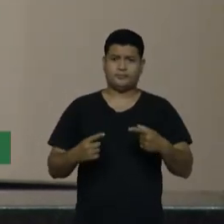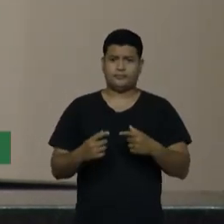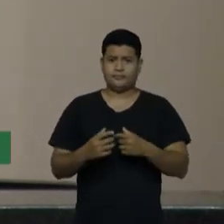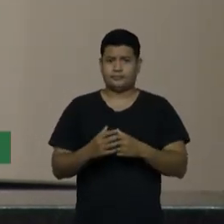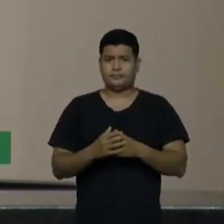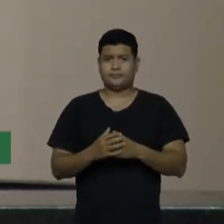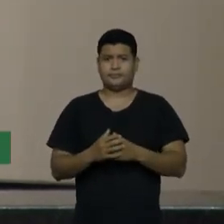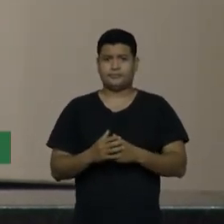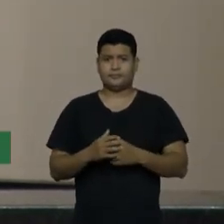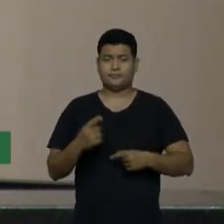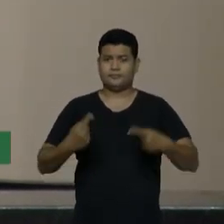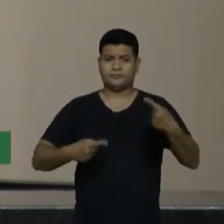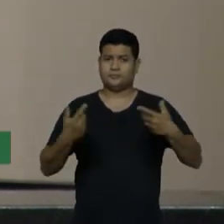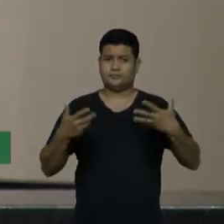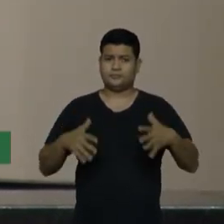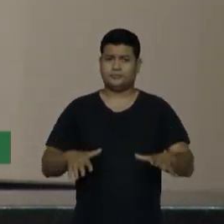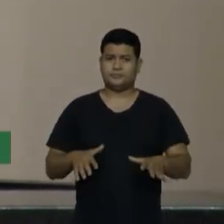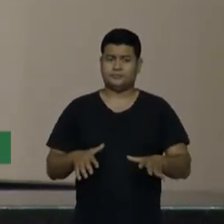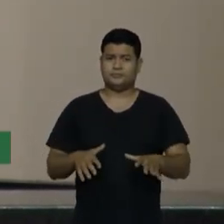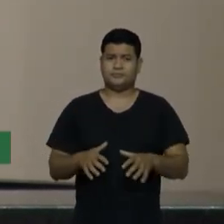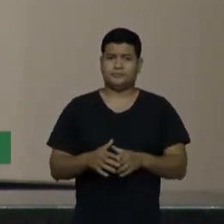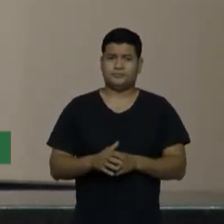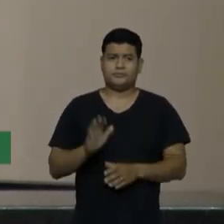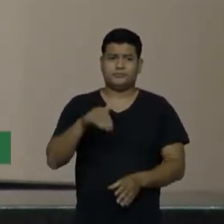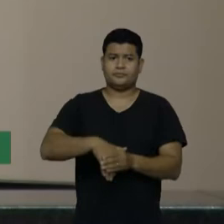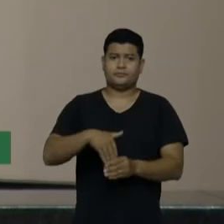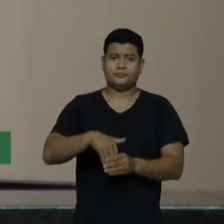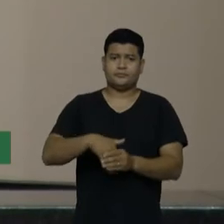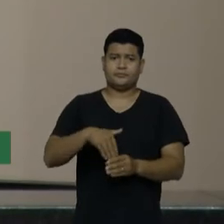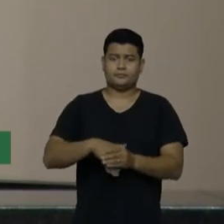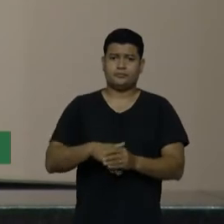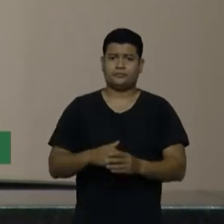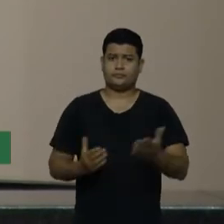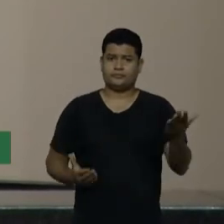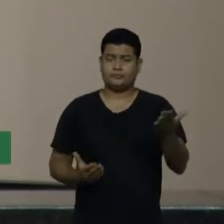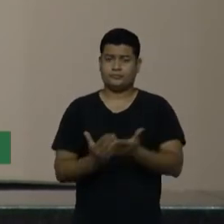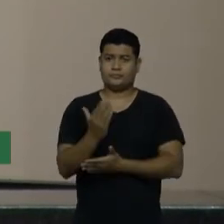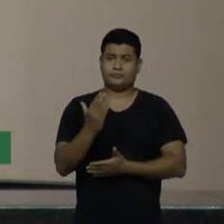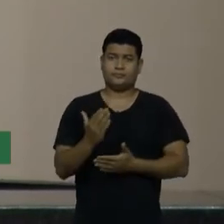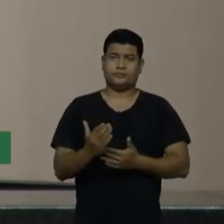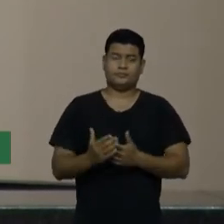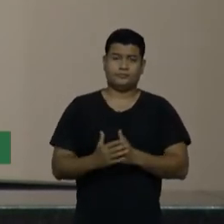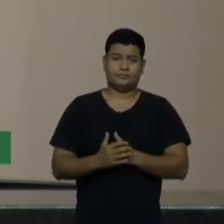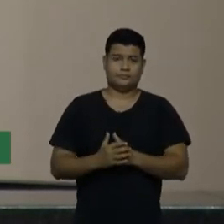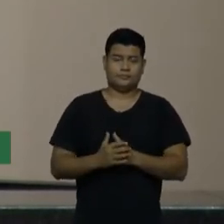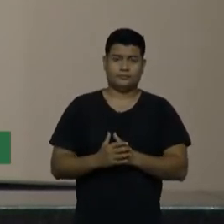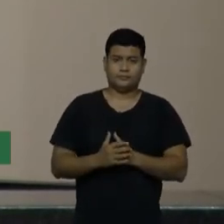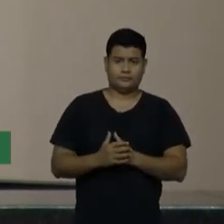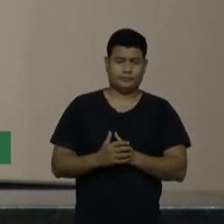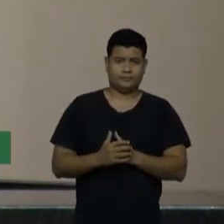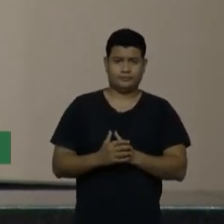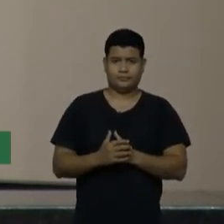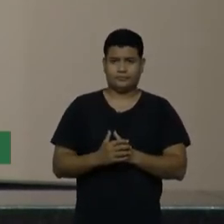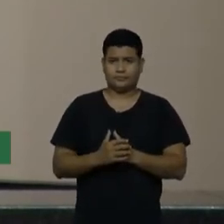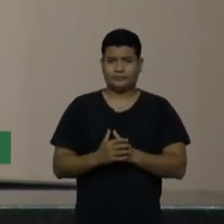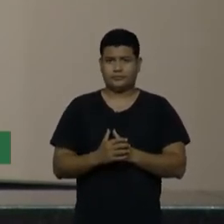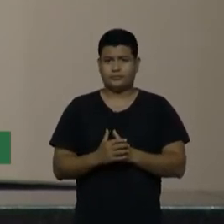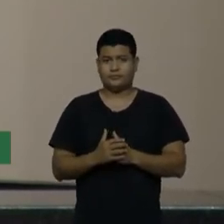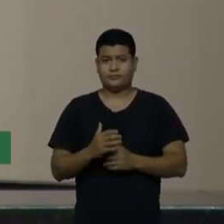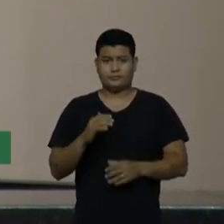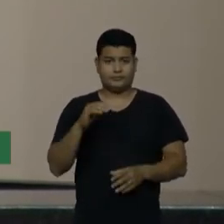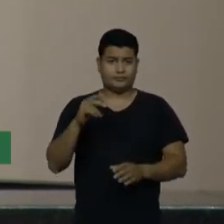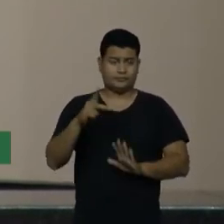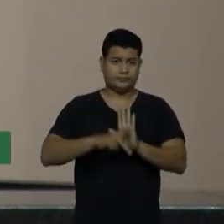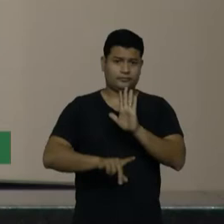Não havendo quem queira discutir, em votação. Aprovado. Discussão e votação em turno único. Projeto de